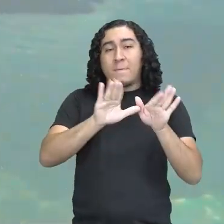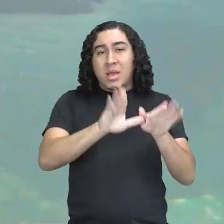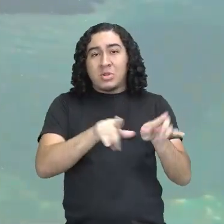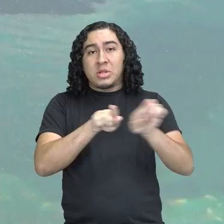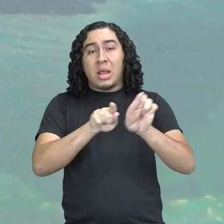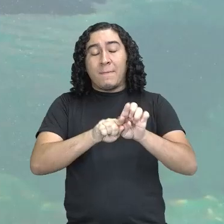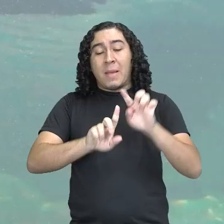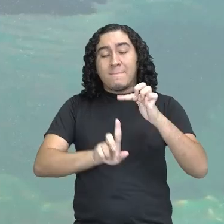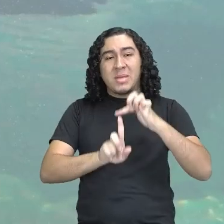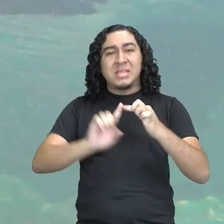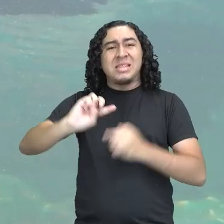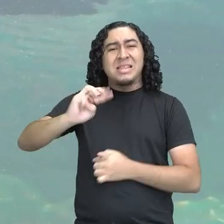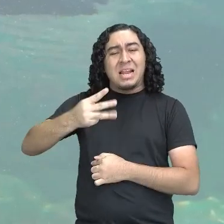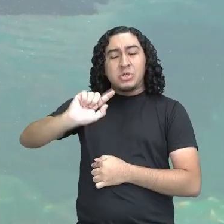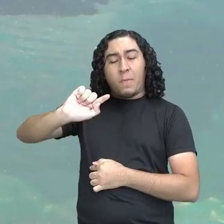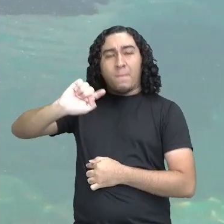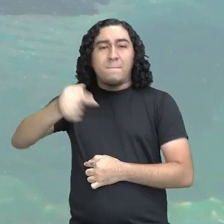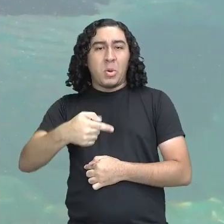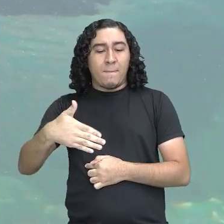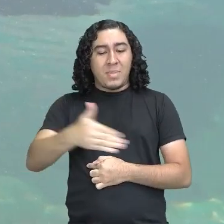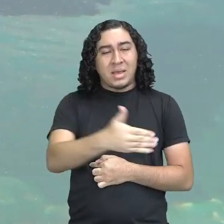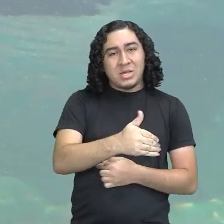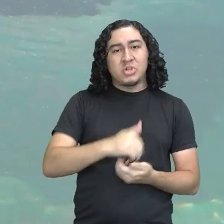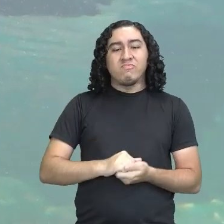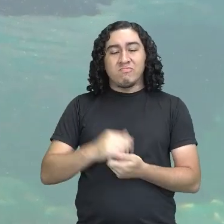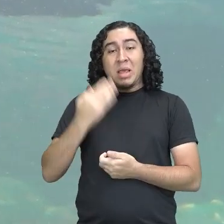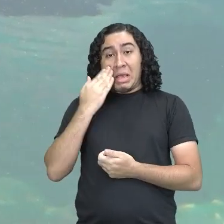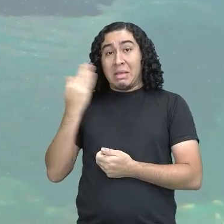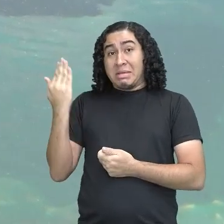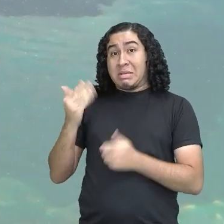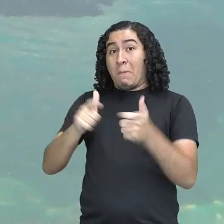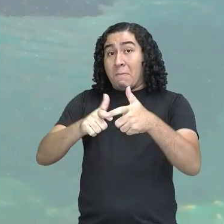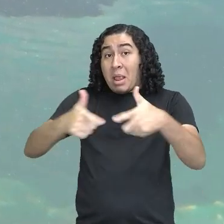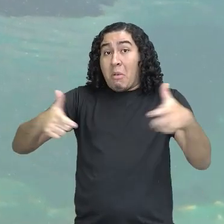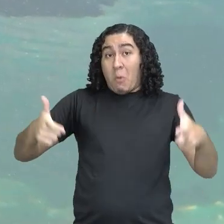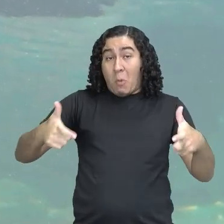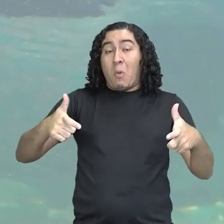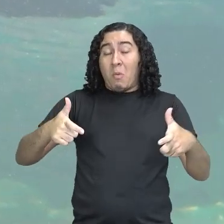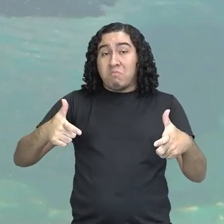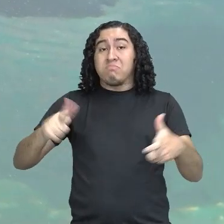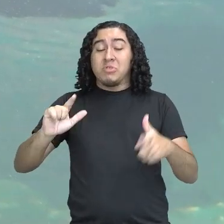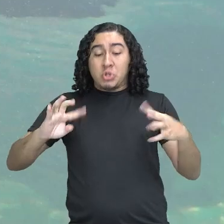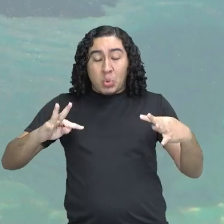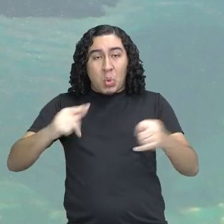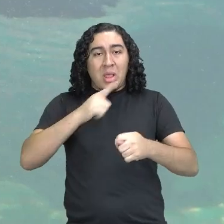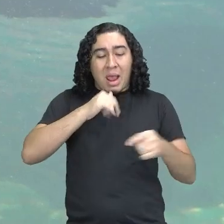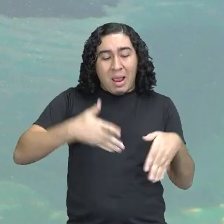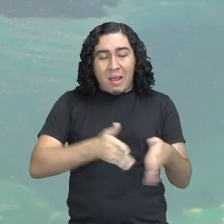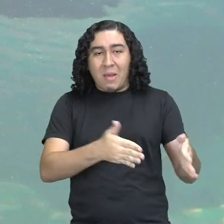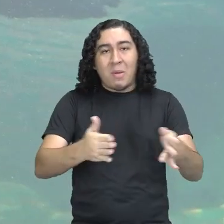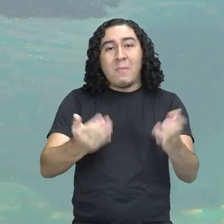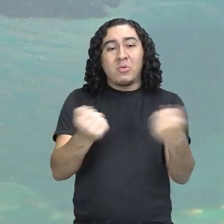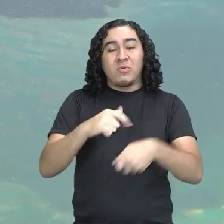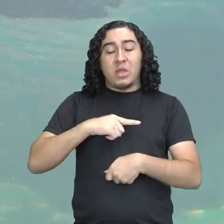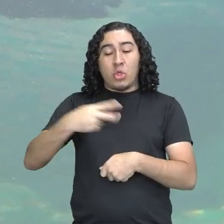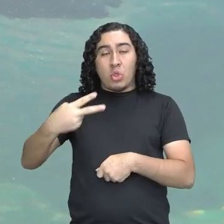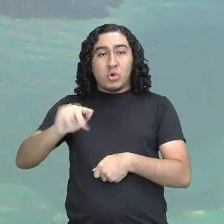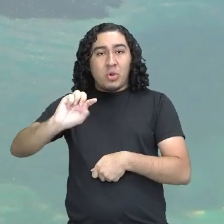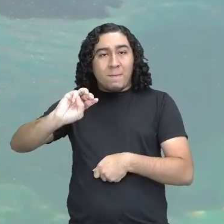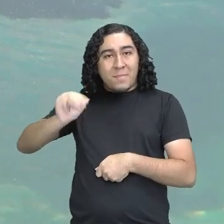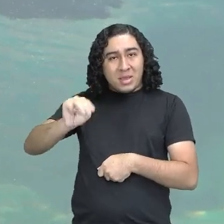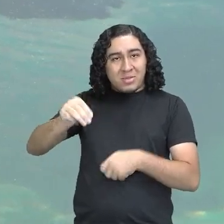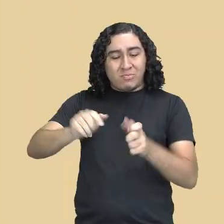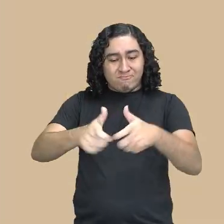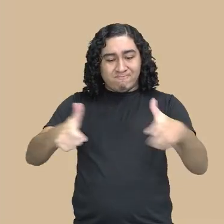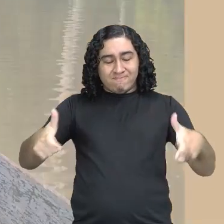de 3.000 espécies de peixes, sendo o pirarucu o maior peixe de água doce, podendo alcançar 2,5 metros de